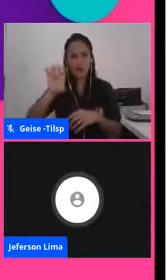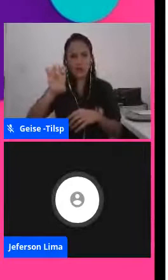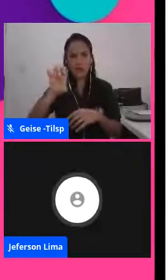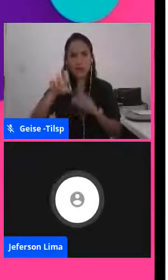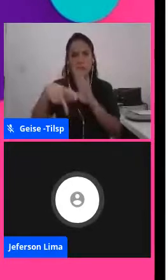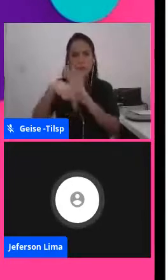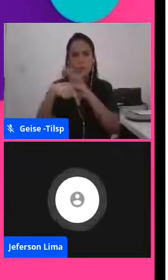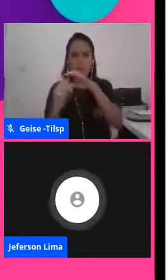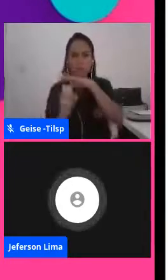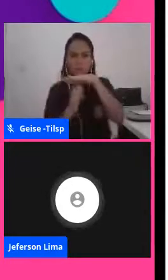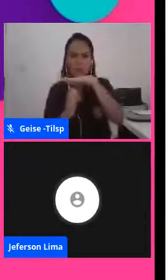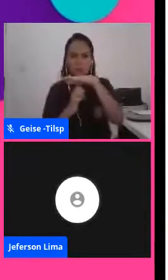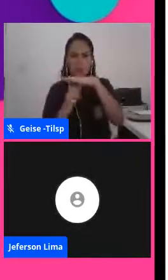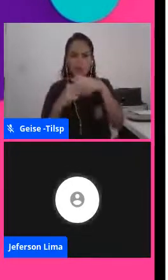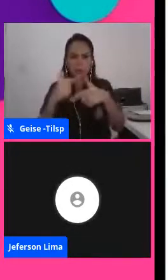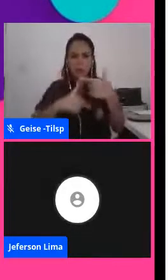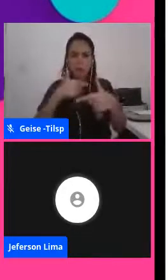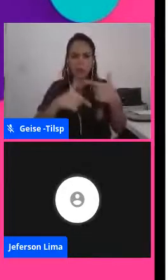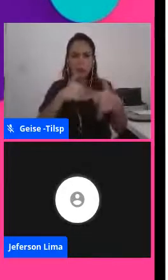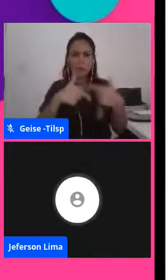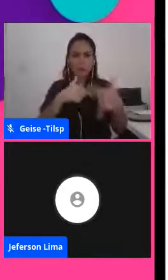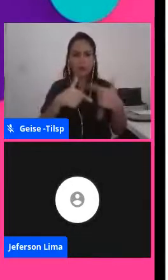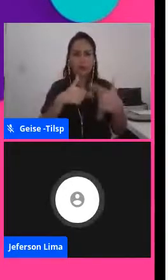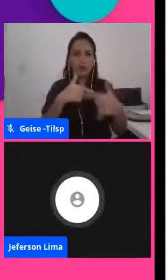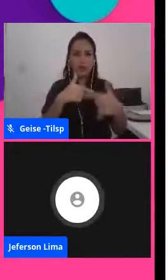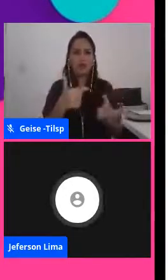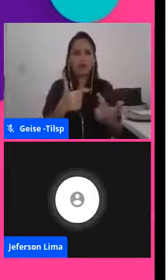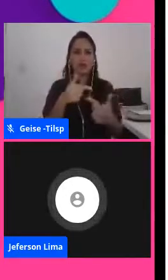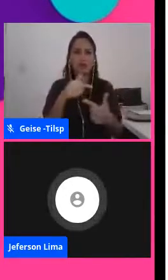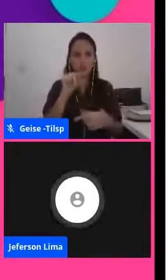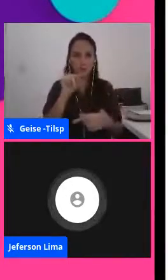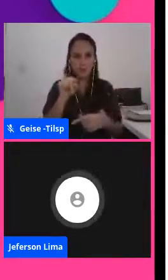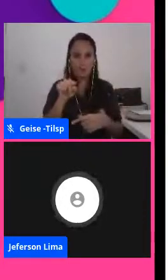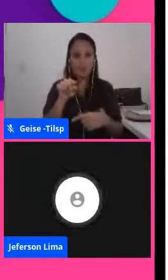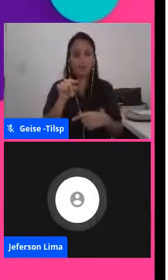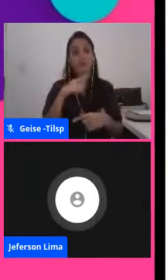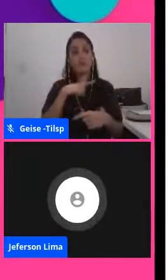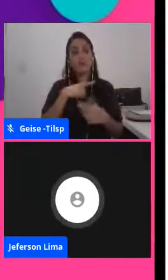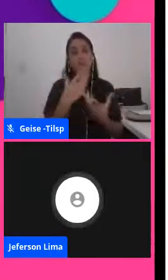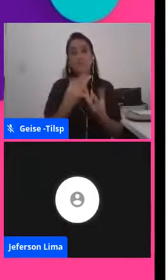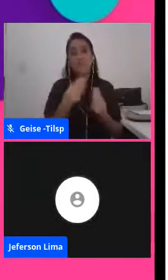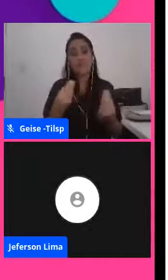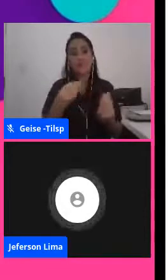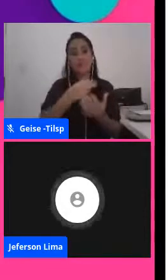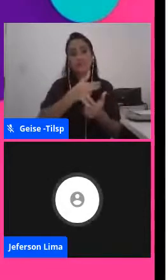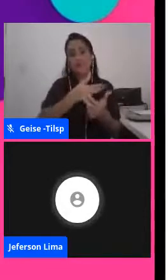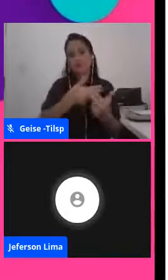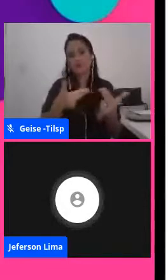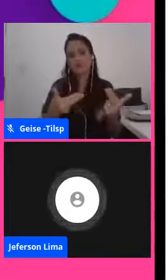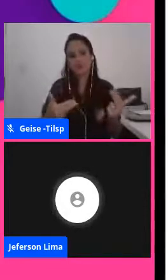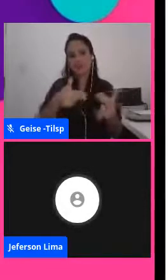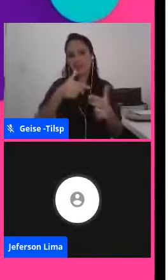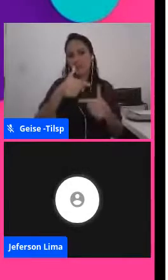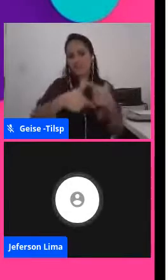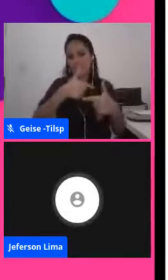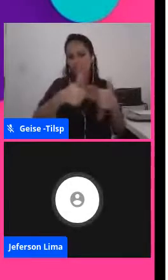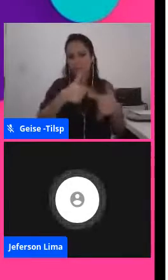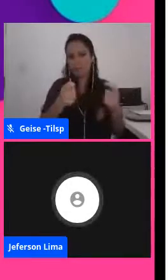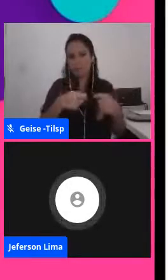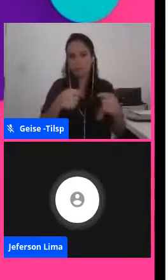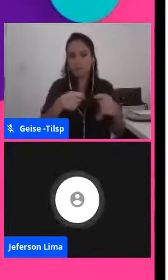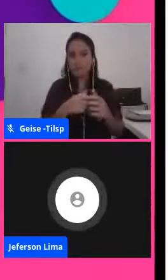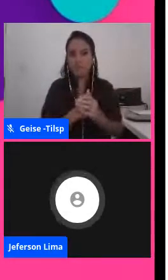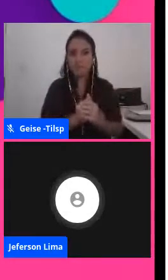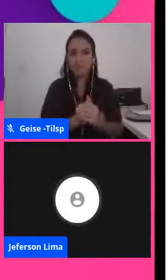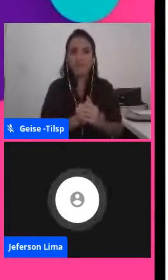trabalham com isso, vocês vão ver que as ideias têm muito mais recursos, né, como poder fazer debug do dispositivo físico, né, então